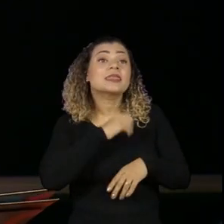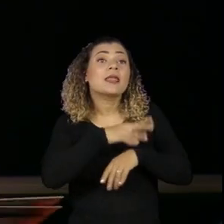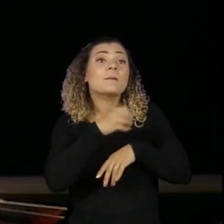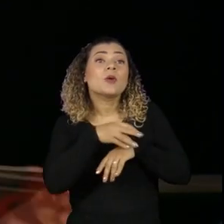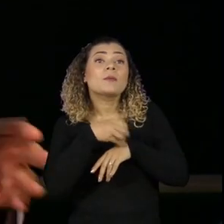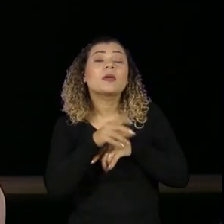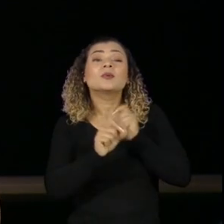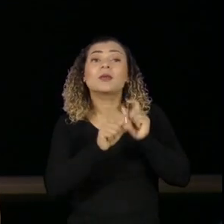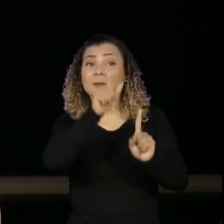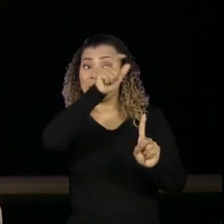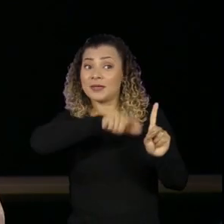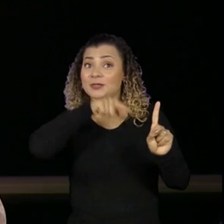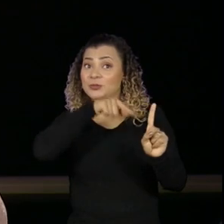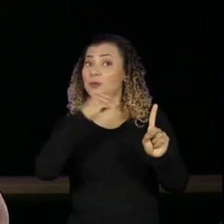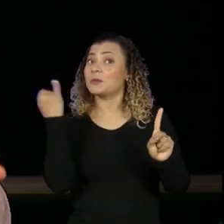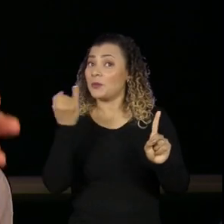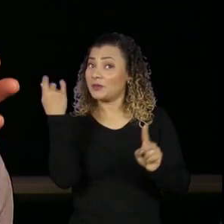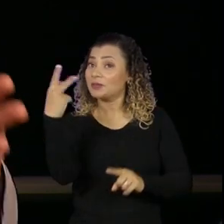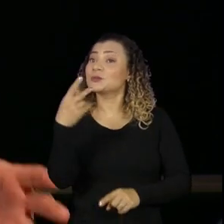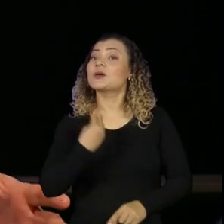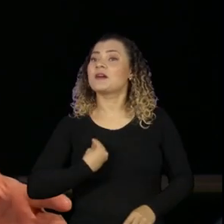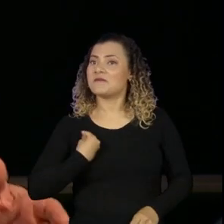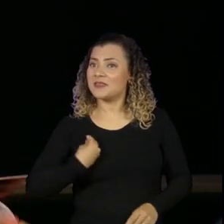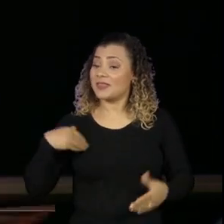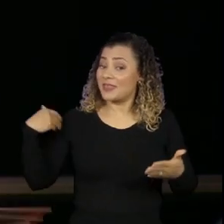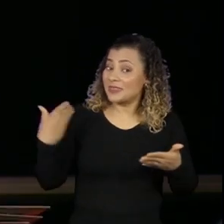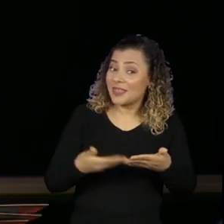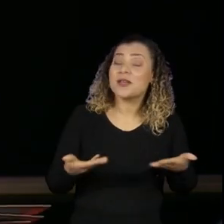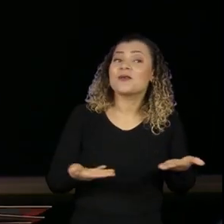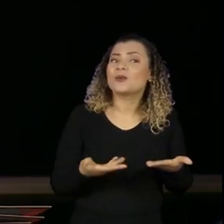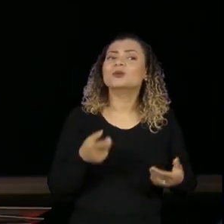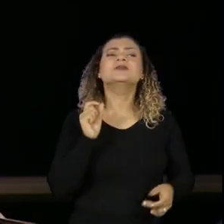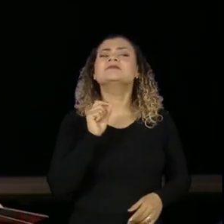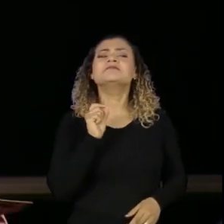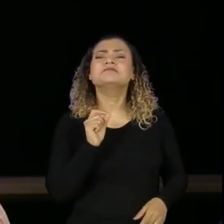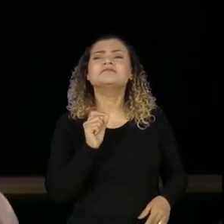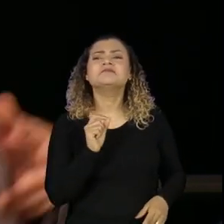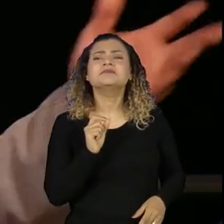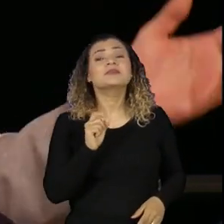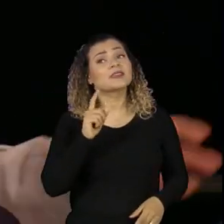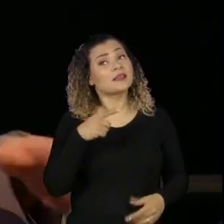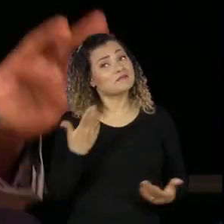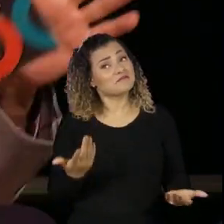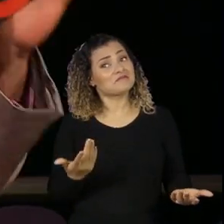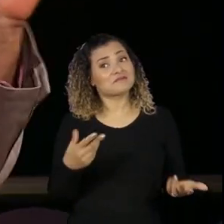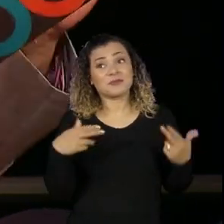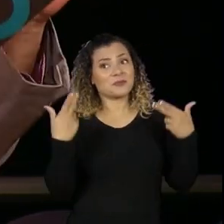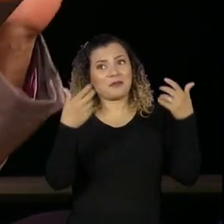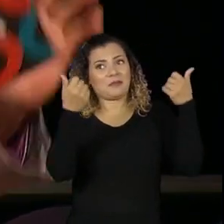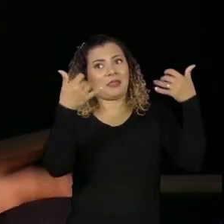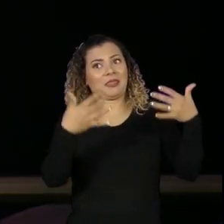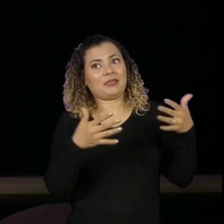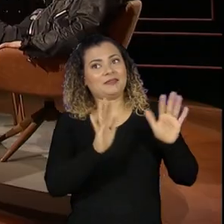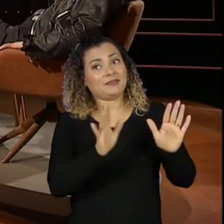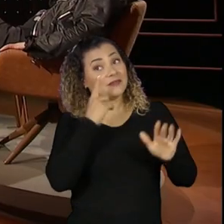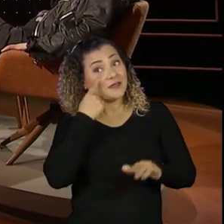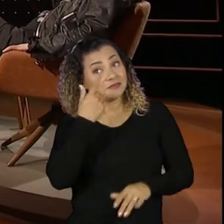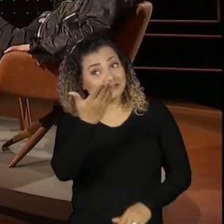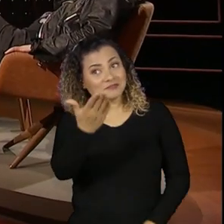pessoa que foi muito importante na sua vida, acho que é muito importante na sua vida. Não tem muito o que falar, é para você ver.